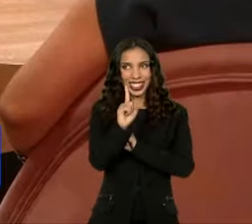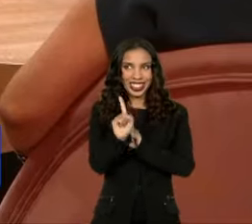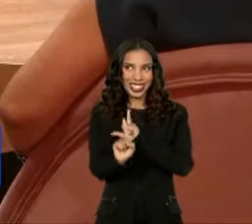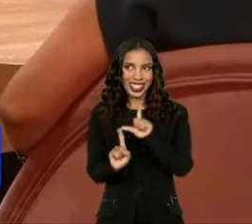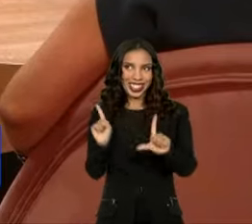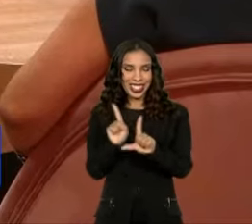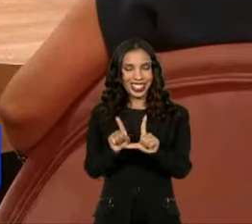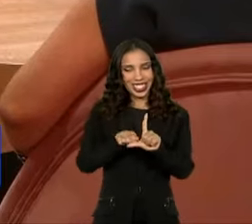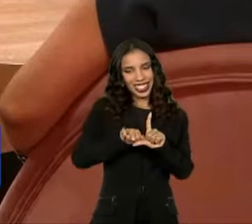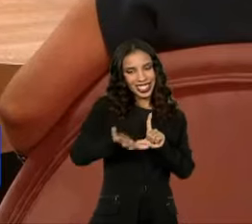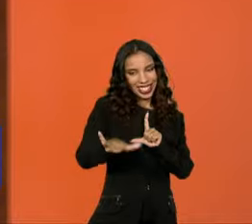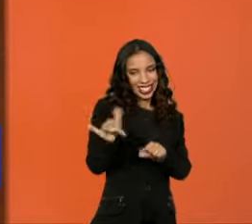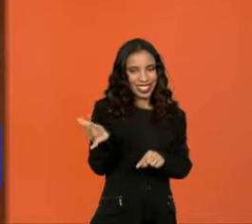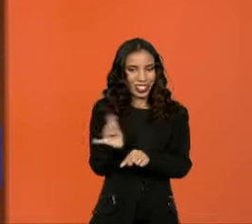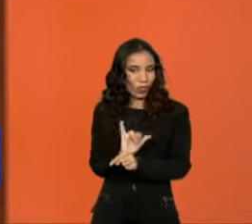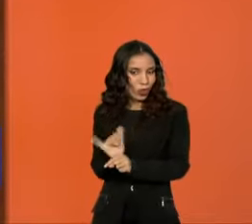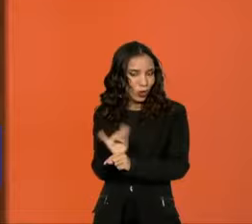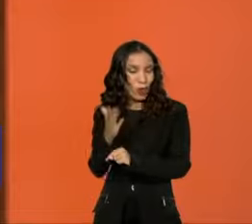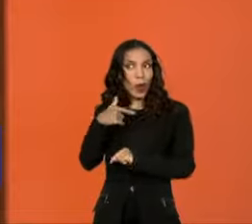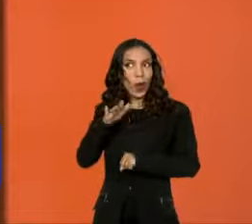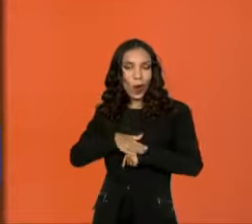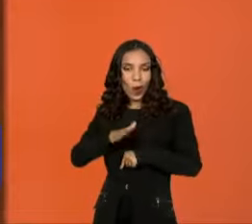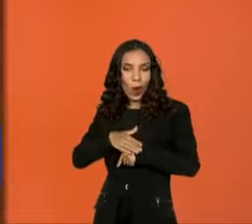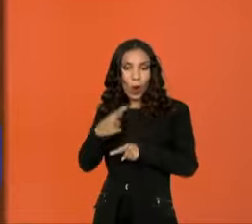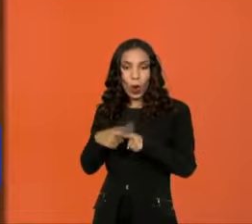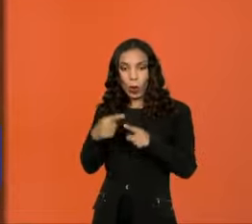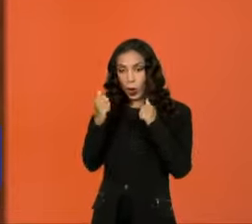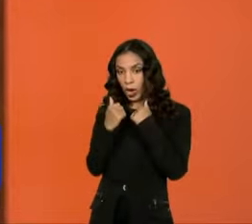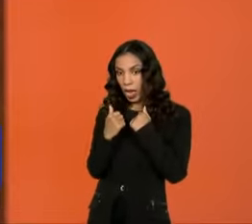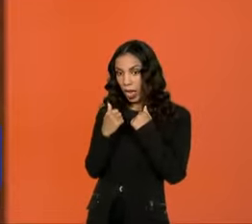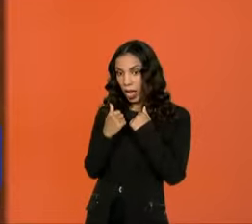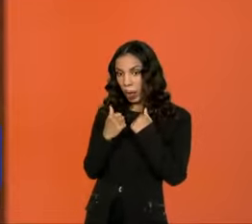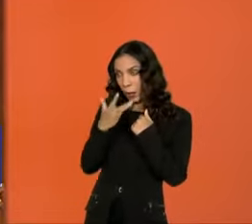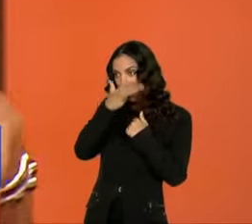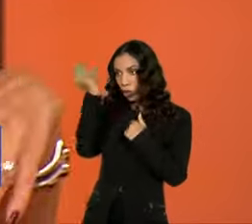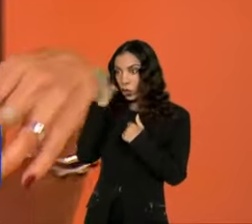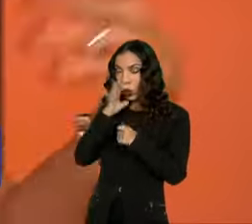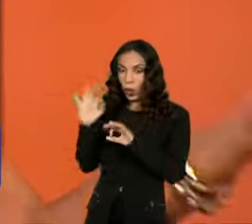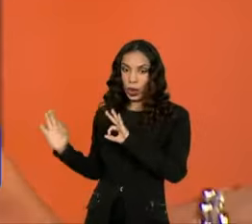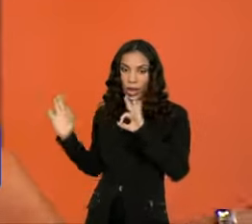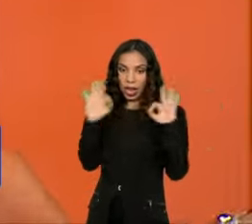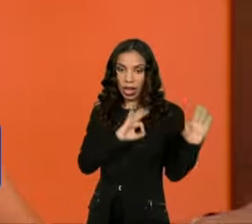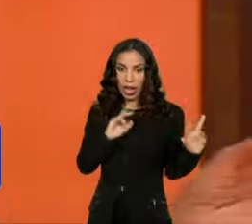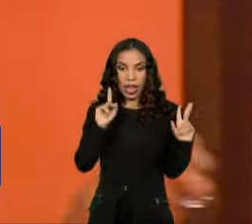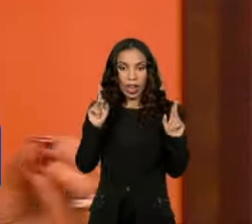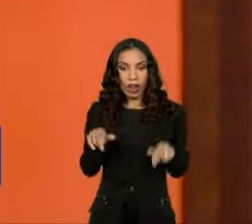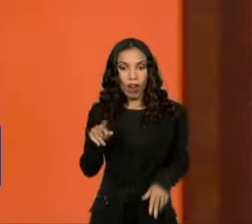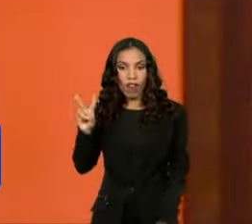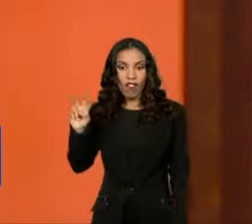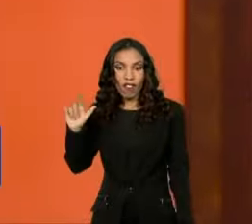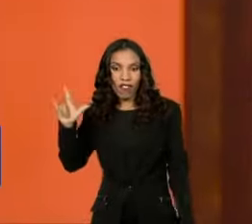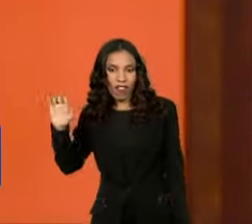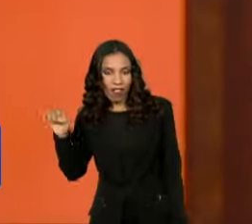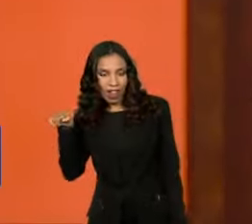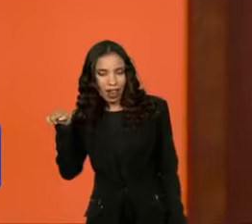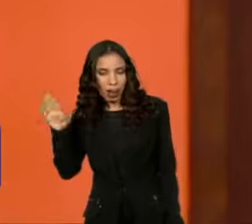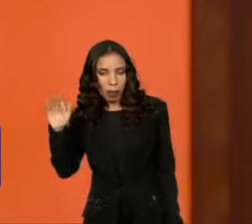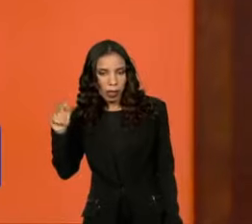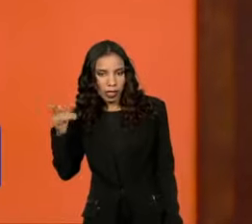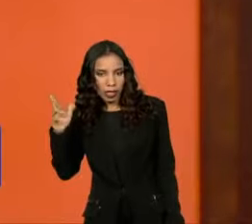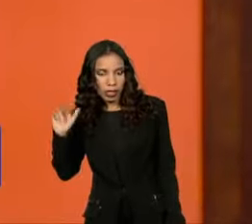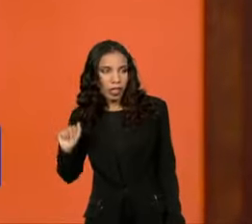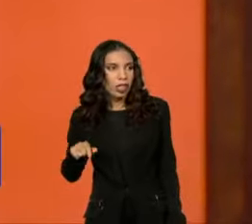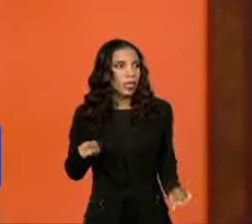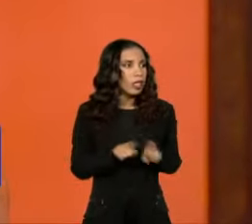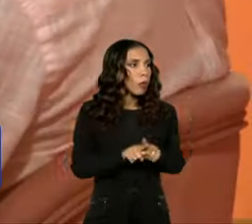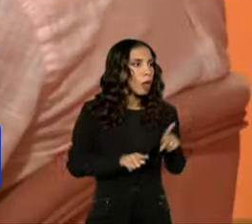Do digital influencer. Sobre esse olhar, né? Então, porque o meu público não é o mesmo público, por exemplo, da Valen Bandeira, que não é o mesmo público do